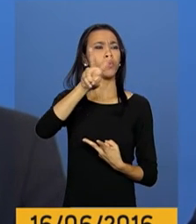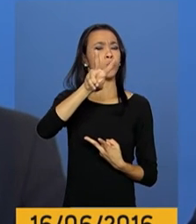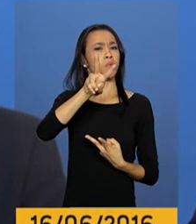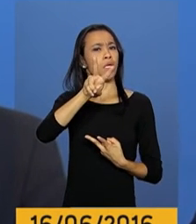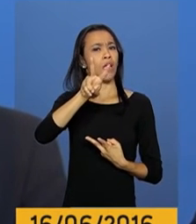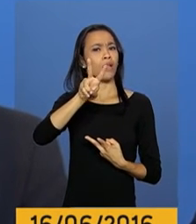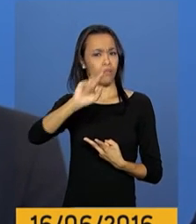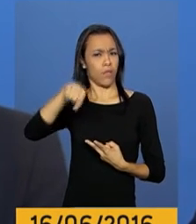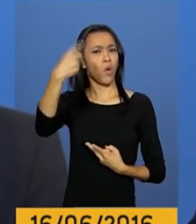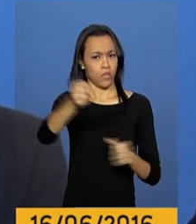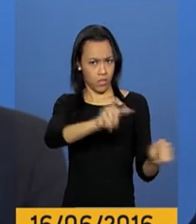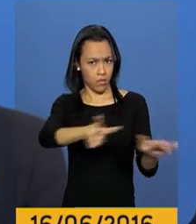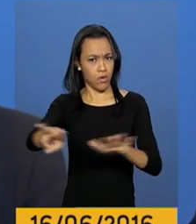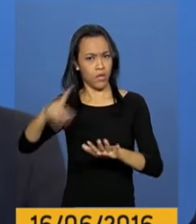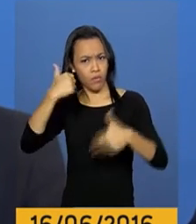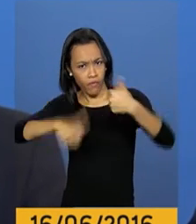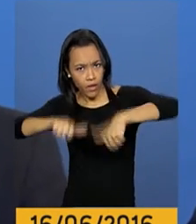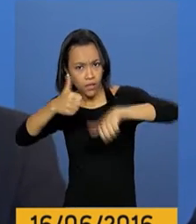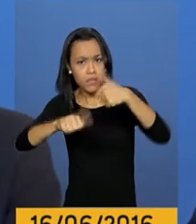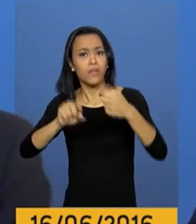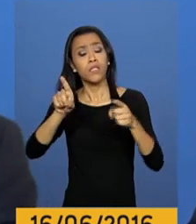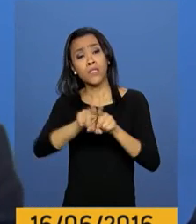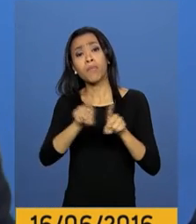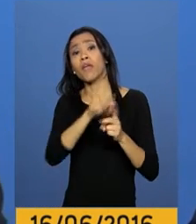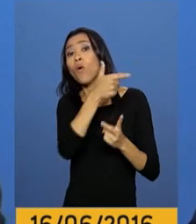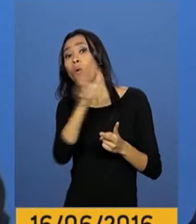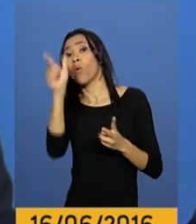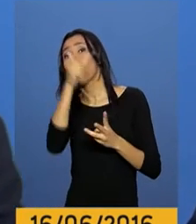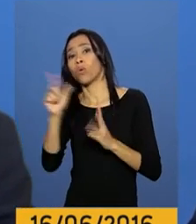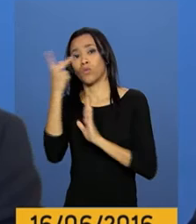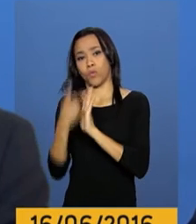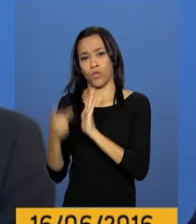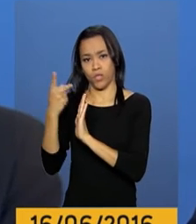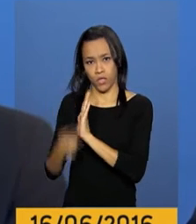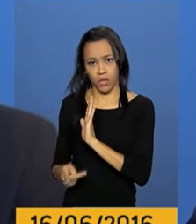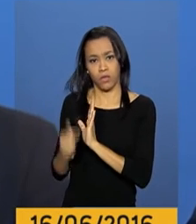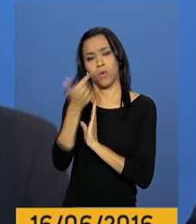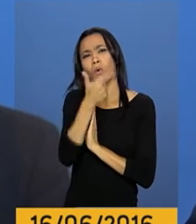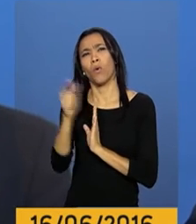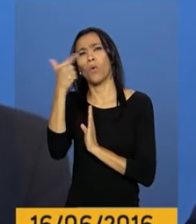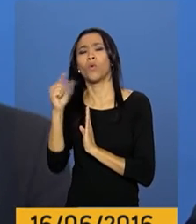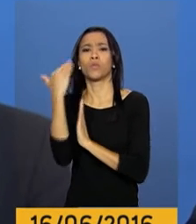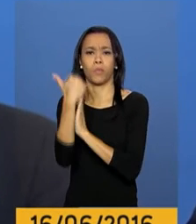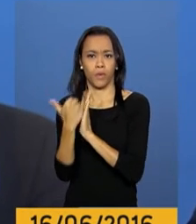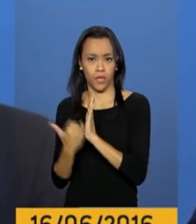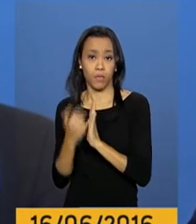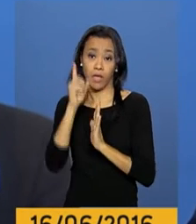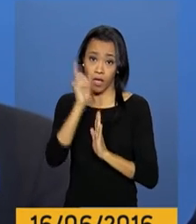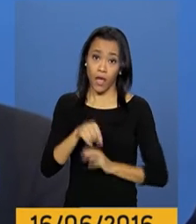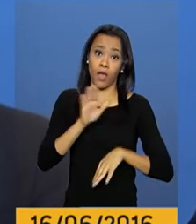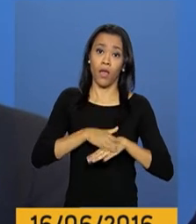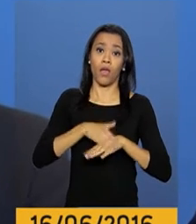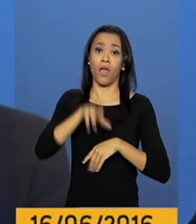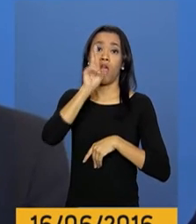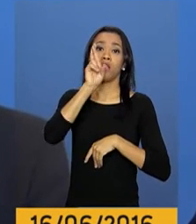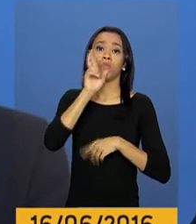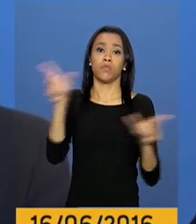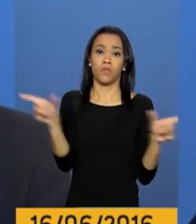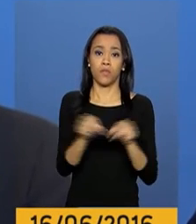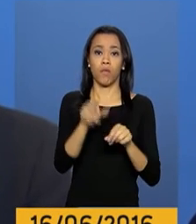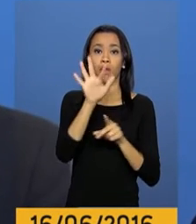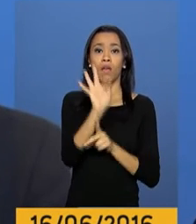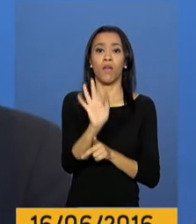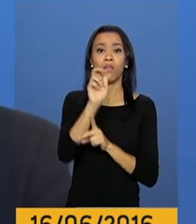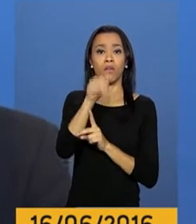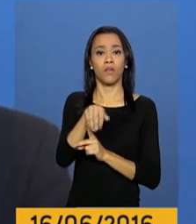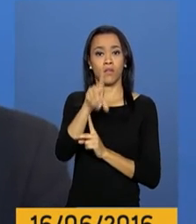próxima semana, assim como outros projetos e programas tocados pelo FNDE. O que eu posso